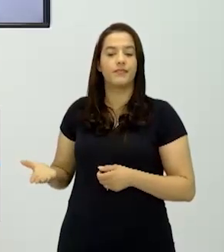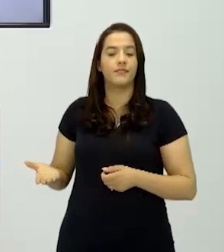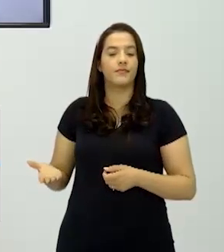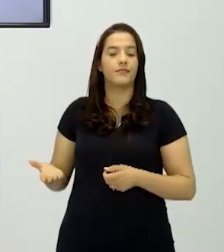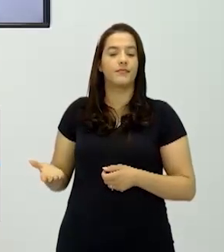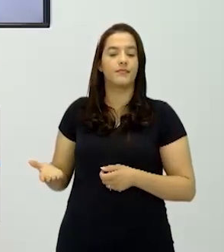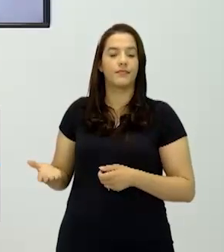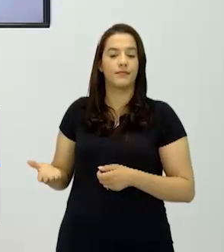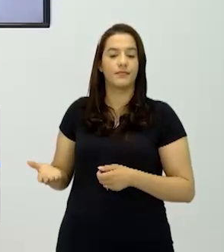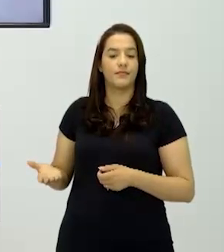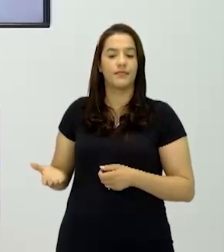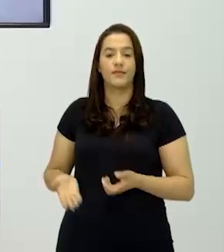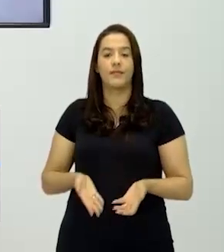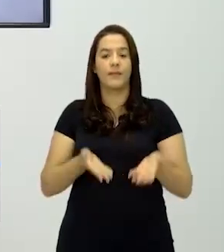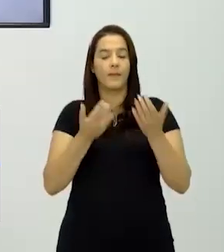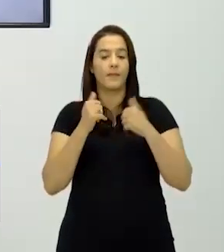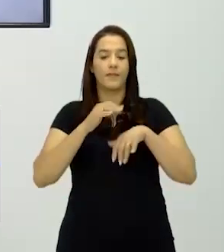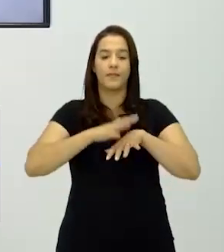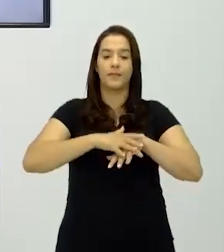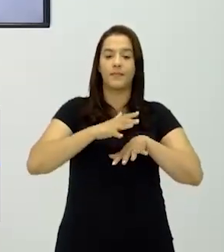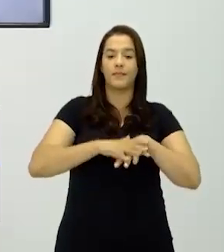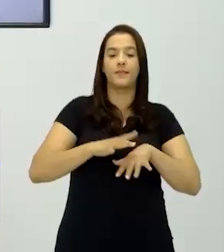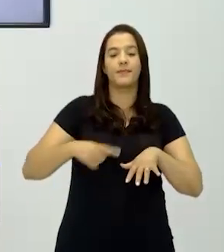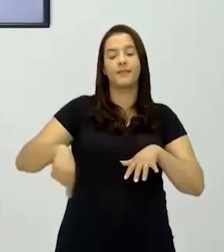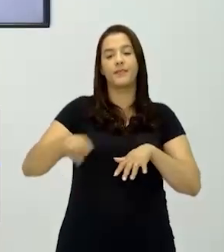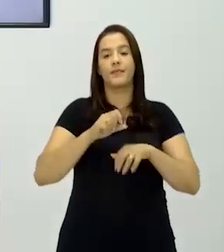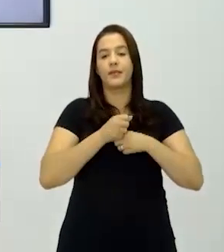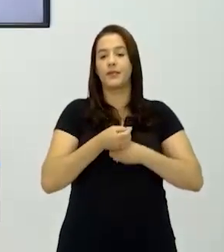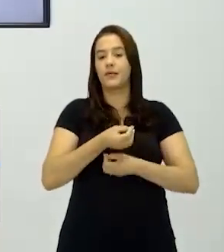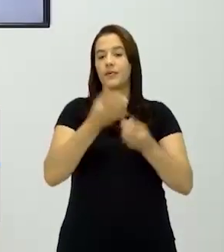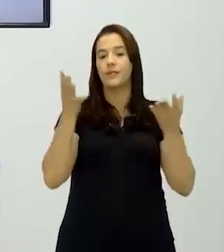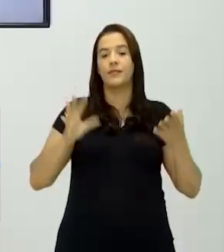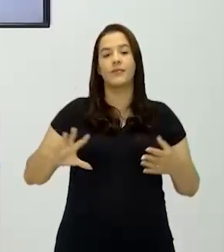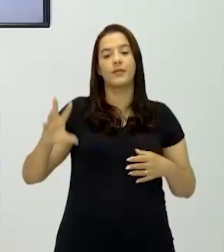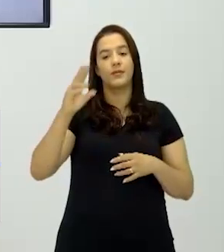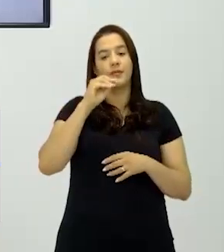@pro.tony_y.mate e @vempramate, para que a gente possa compartilhar e incentivar